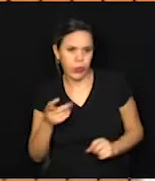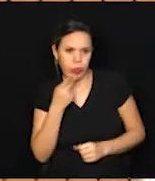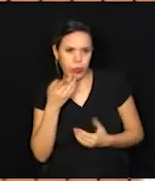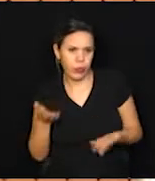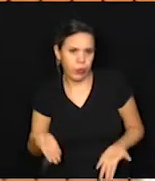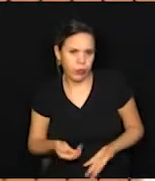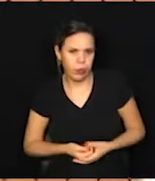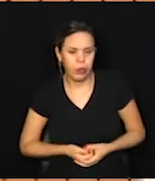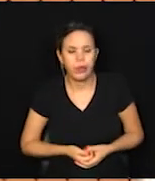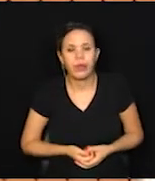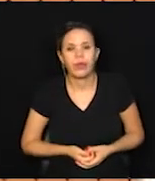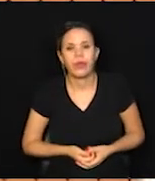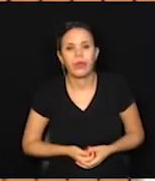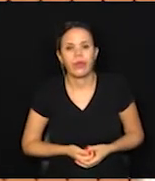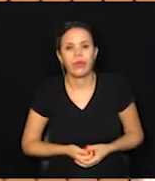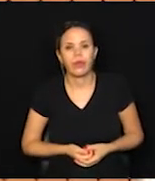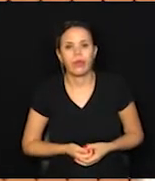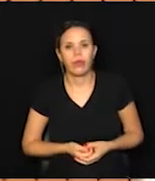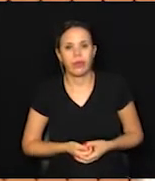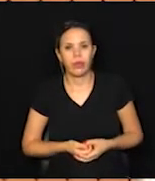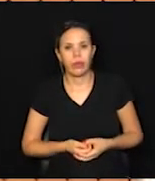aqui,